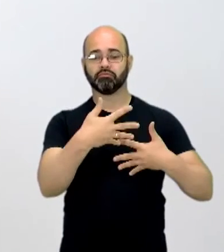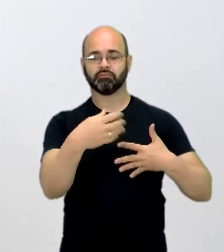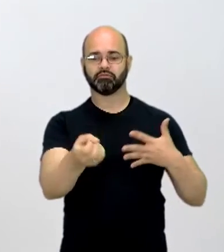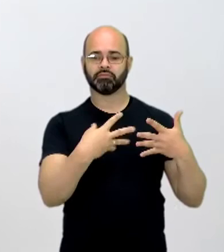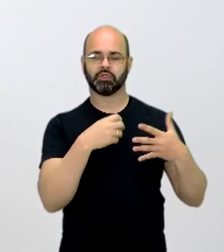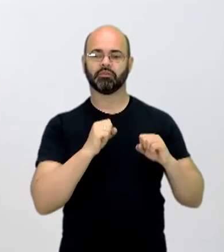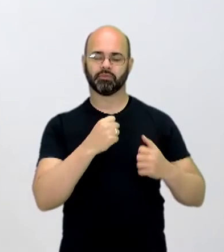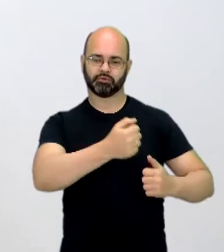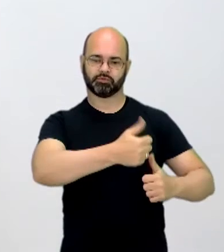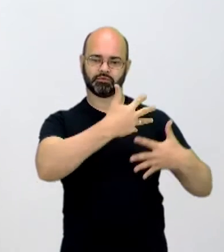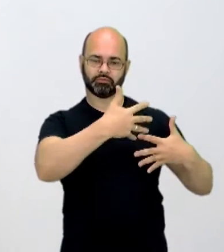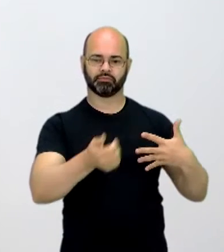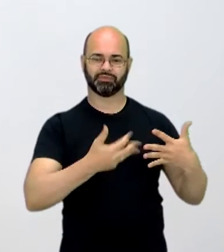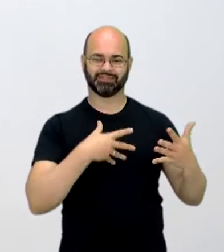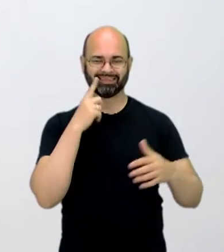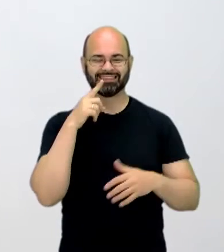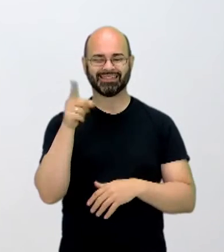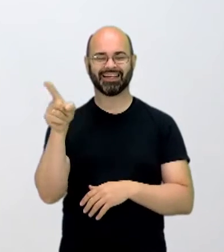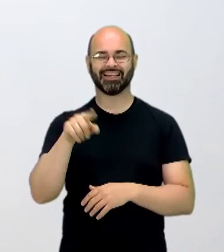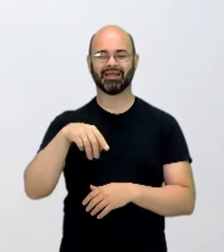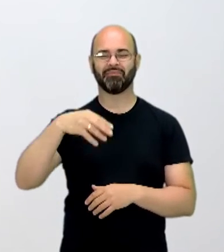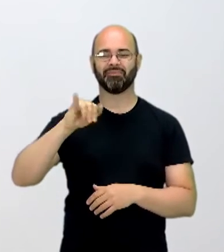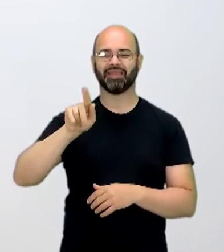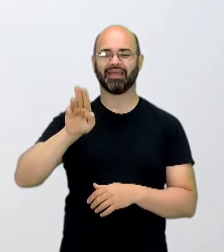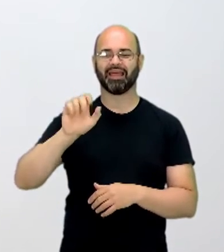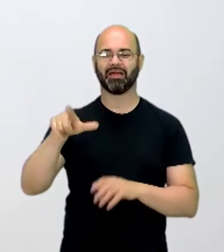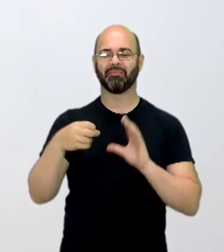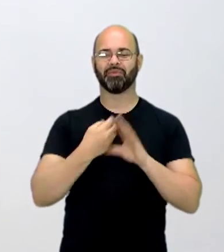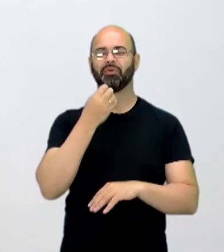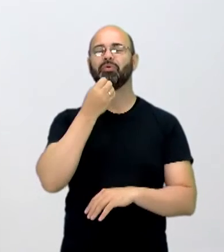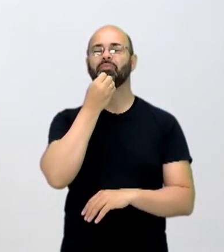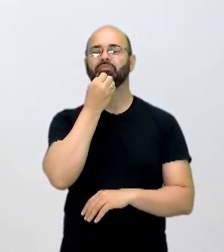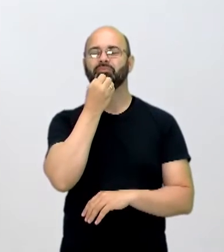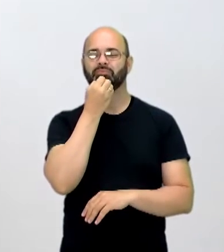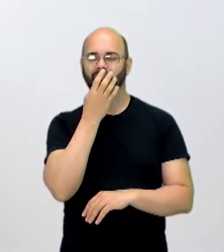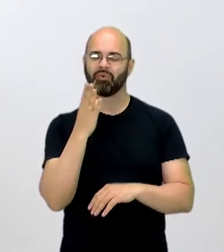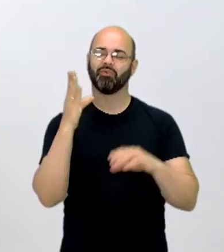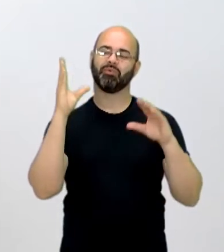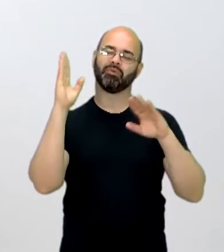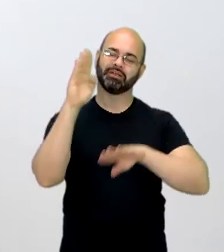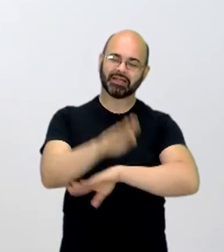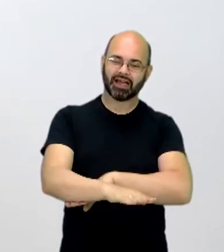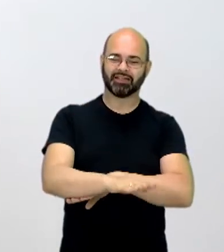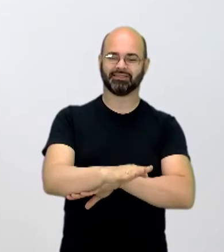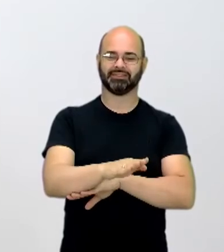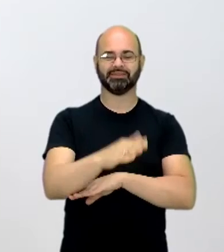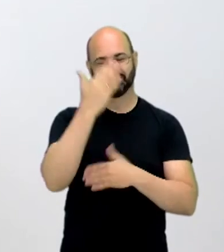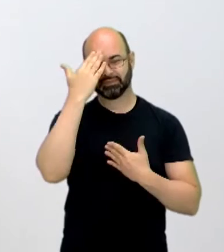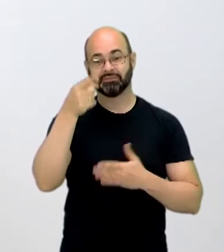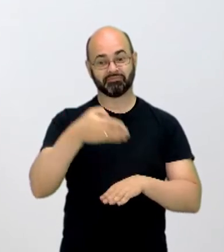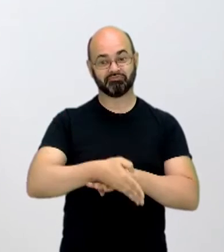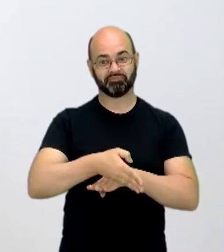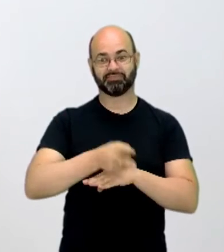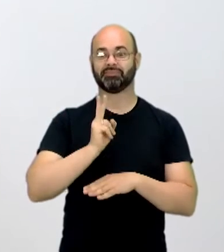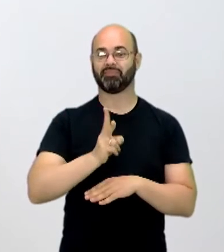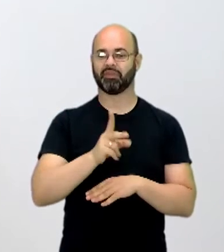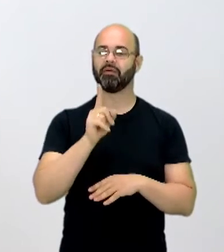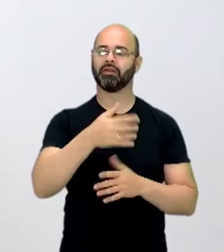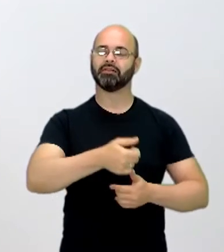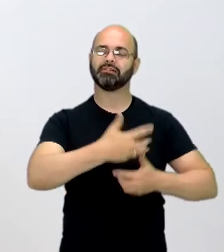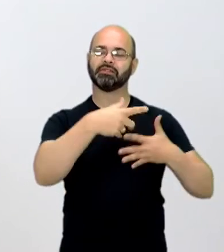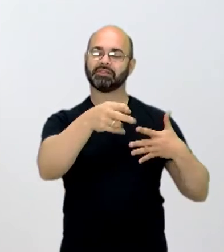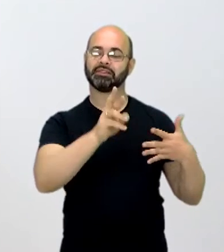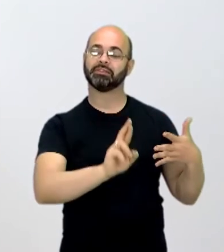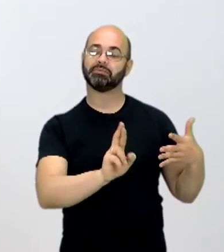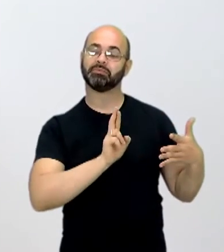falando um good afternoon aqui. Então, Miguel Augusto. Então, continua participando, mas vê se você também consegue